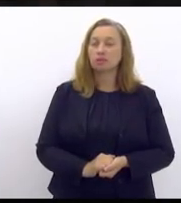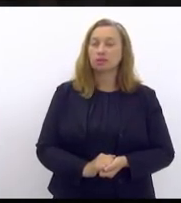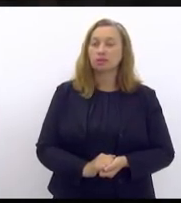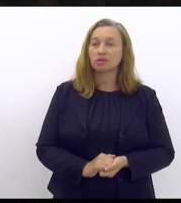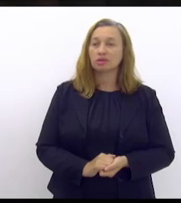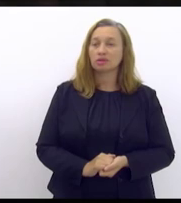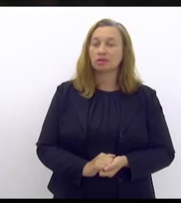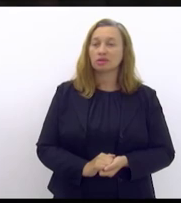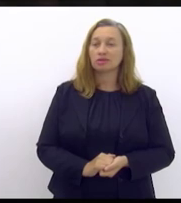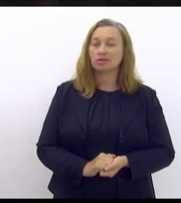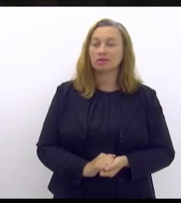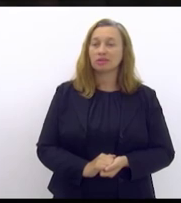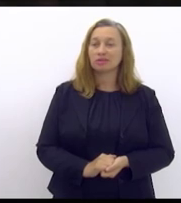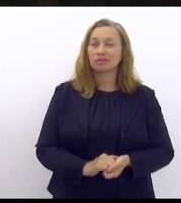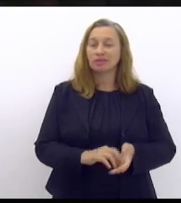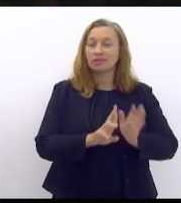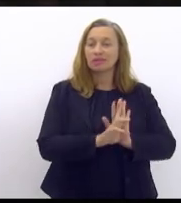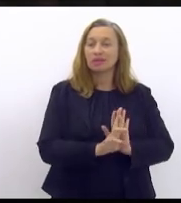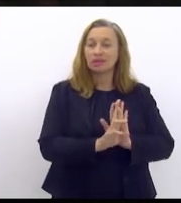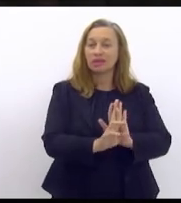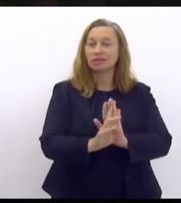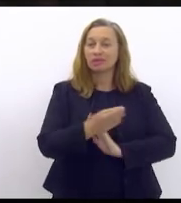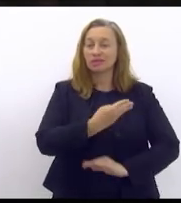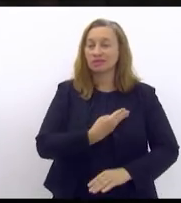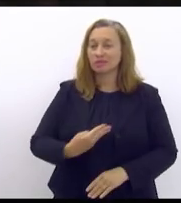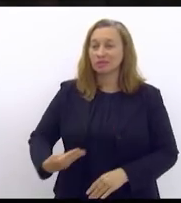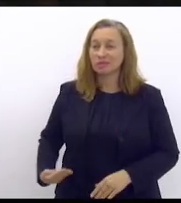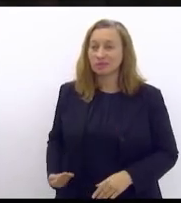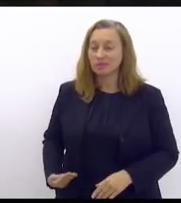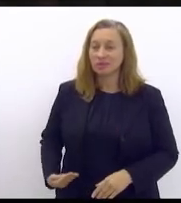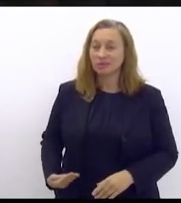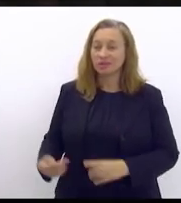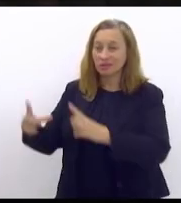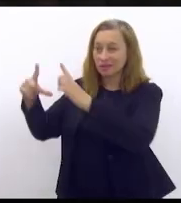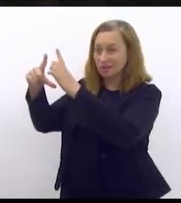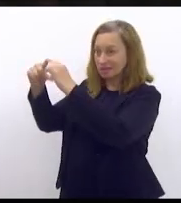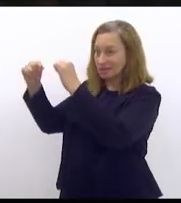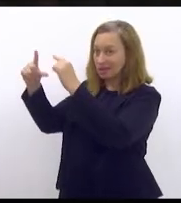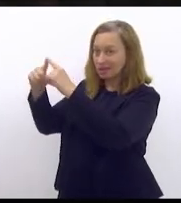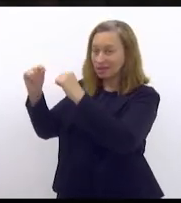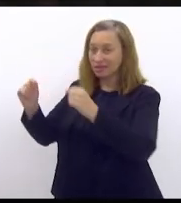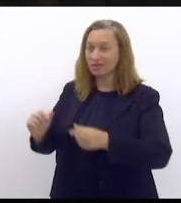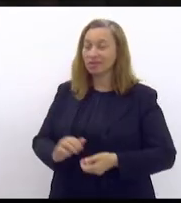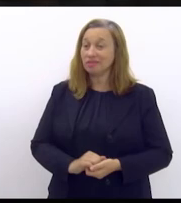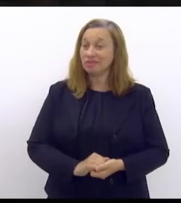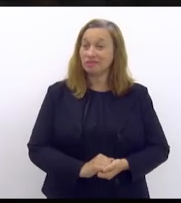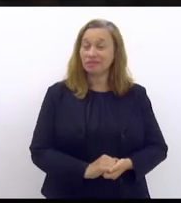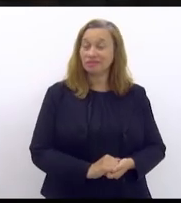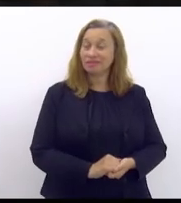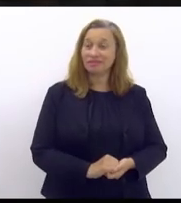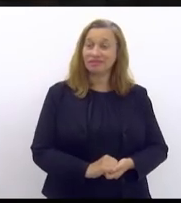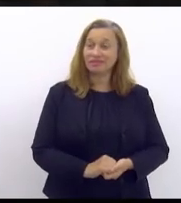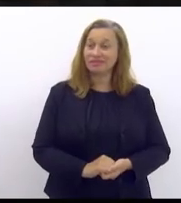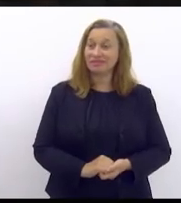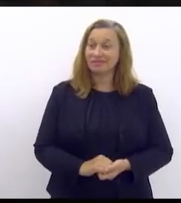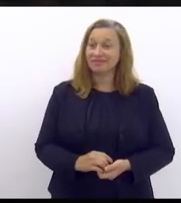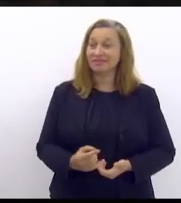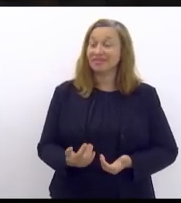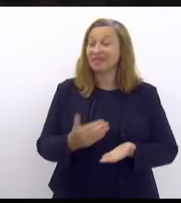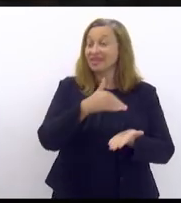da representação do governo em Brasília. Olha só, se uma